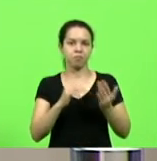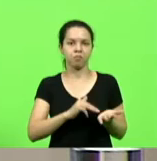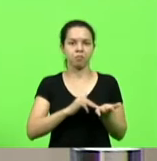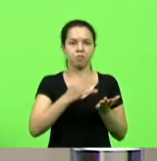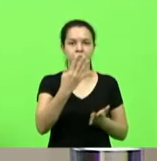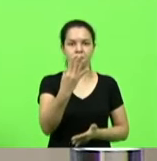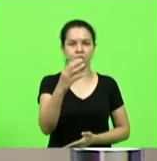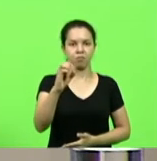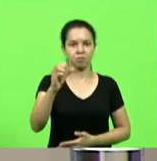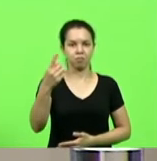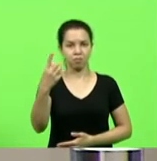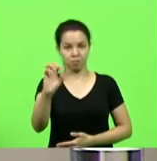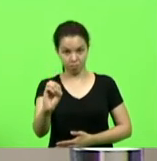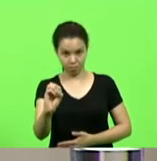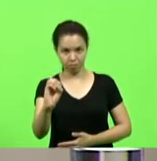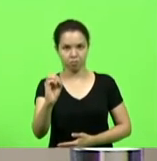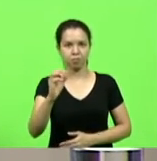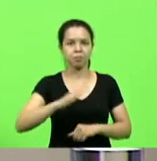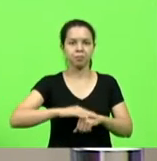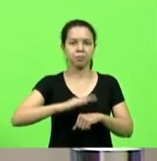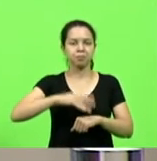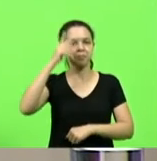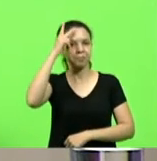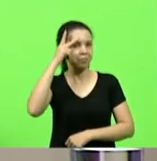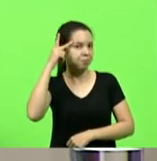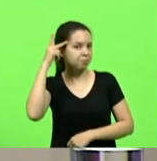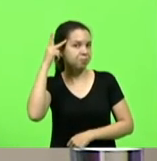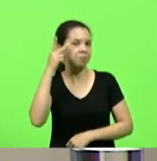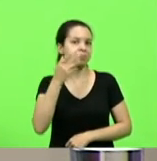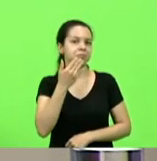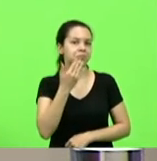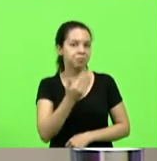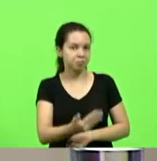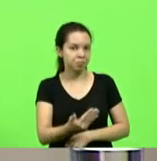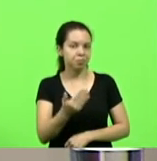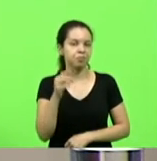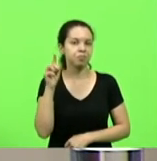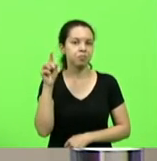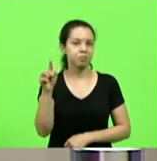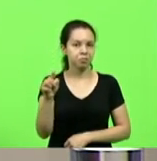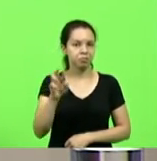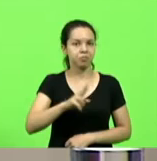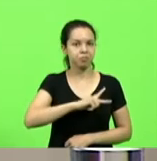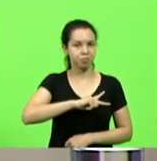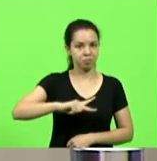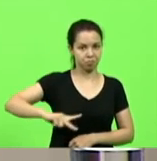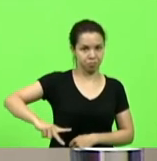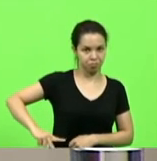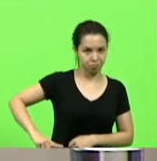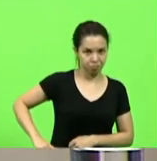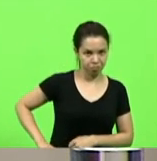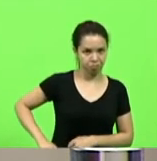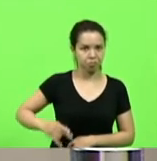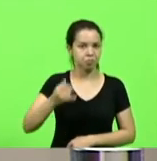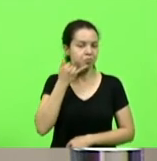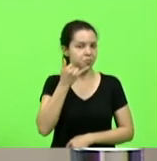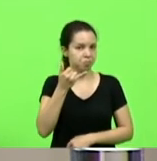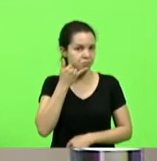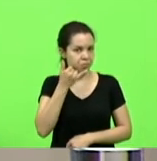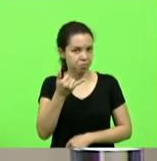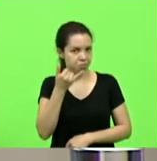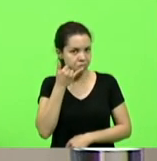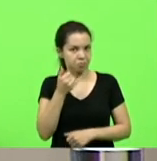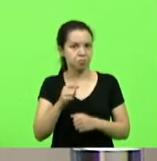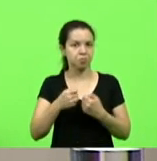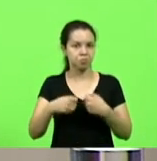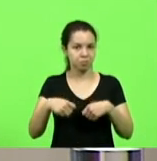Moção 410, autor deputada Paulinha, apelando ao presidente da Agência Nacional de Telecomunicações que amplie a rede de sinal telefônico no